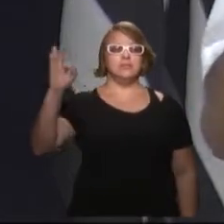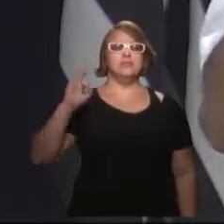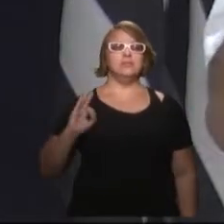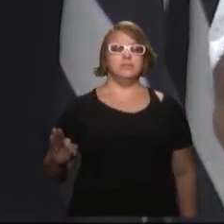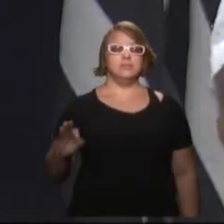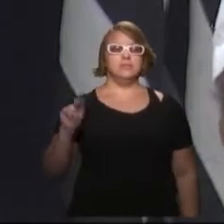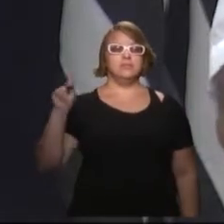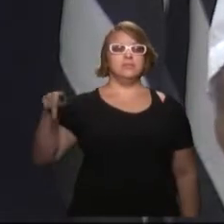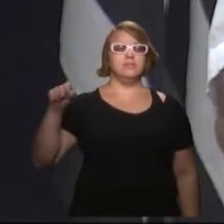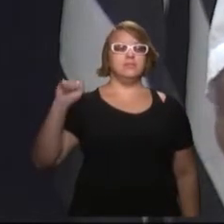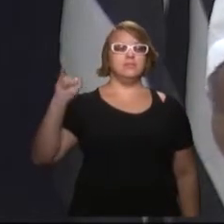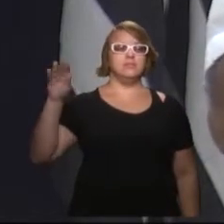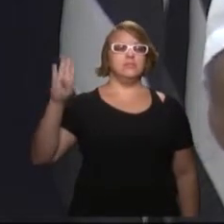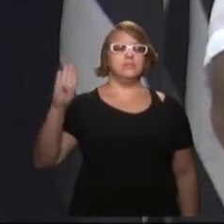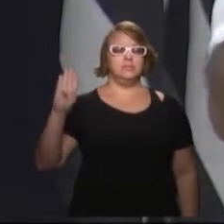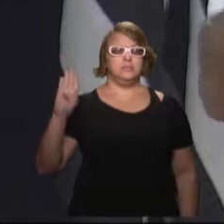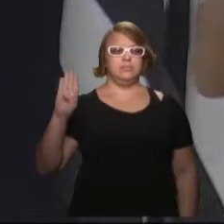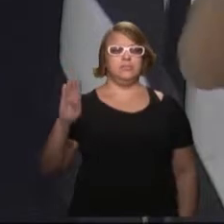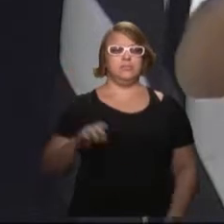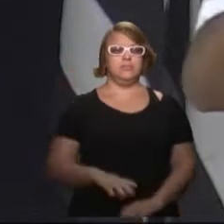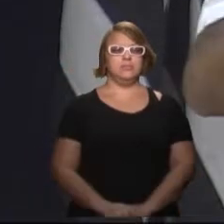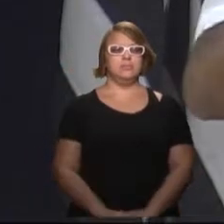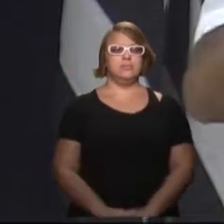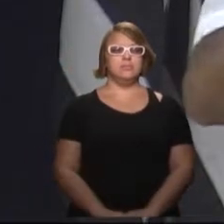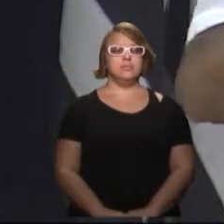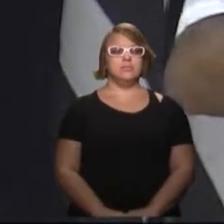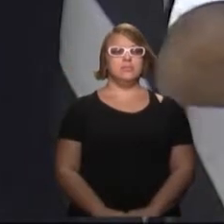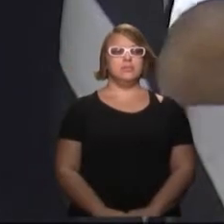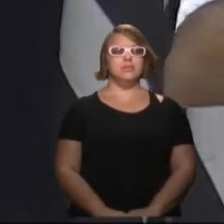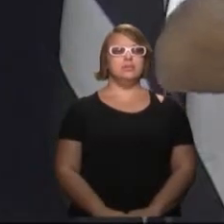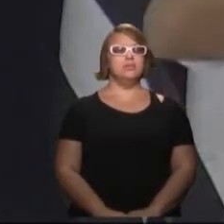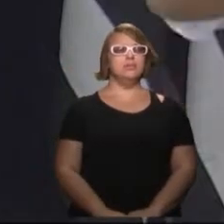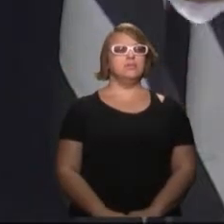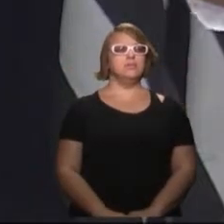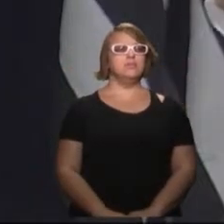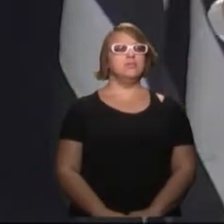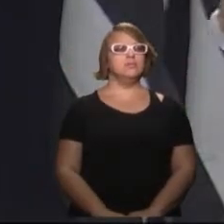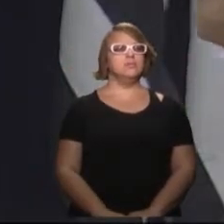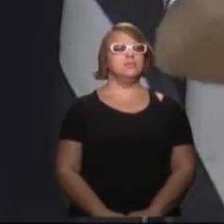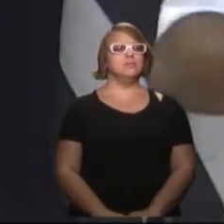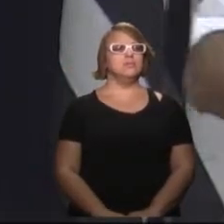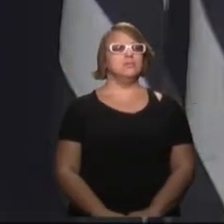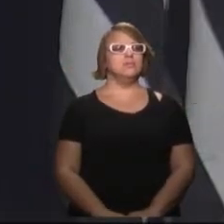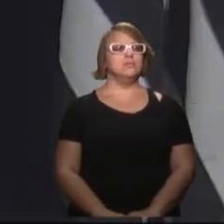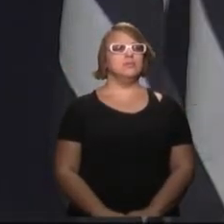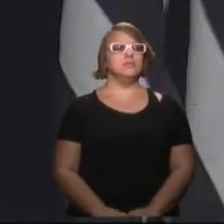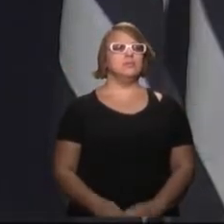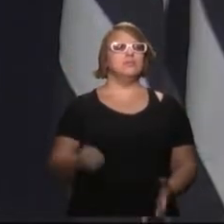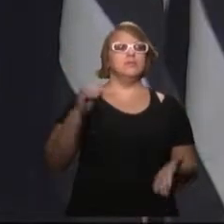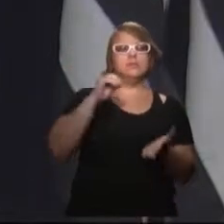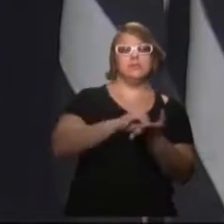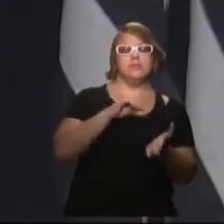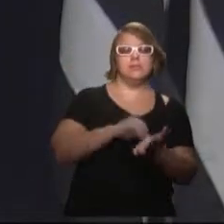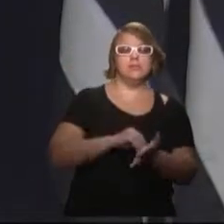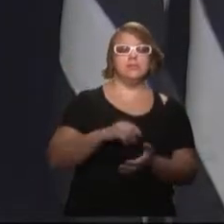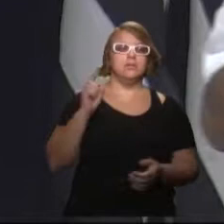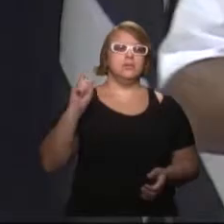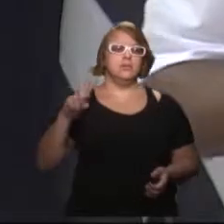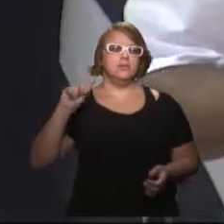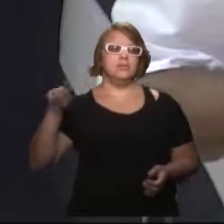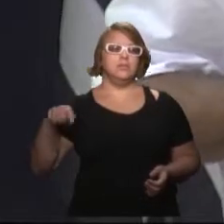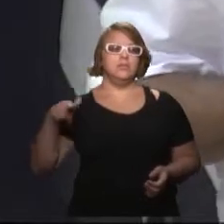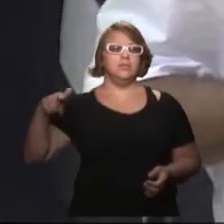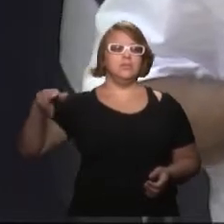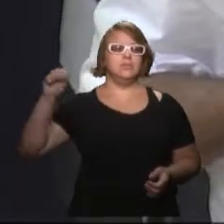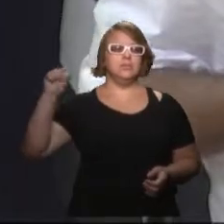mas cada um real gasto com o programa gira R$2 no consumo e adiciona R$1,78 no PIB. Então eu defendo